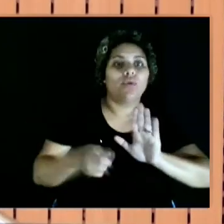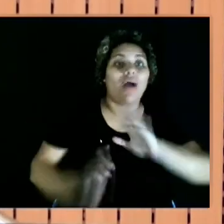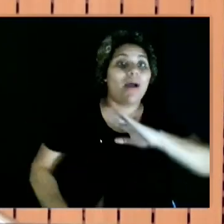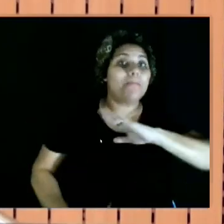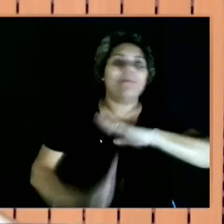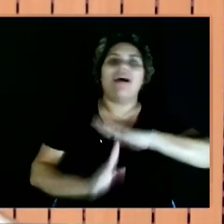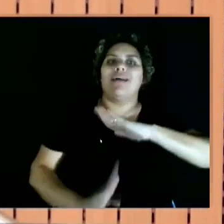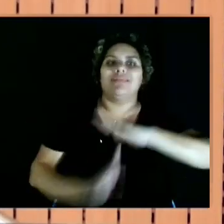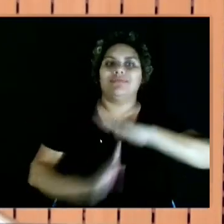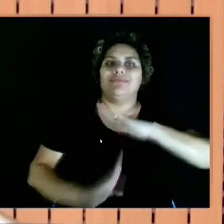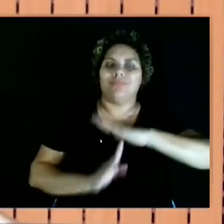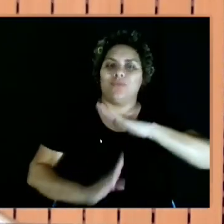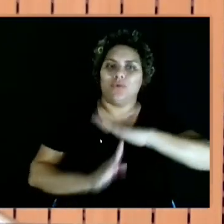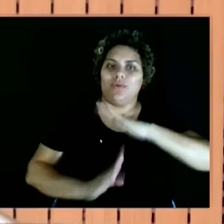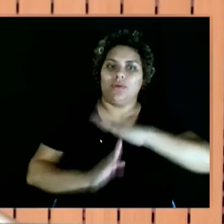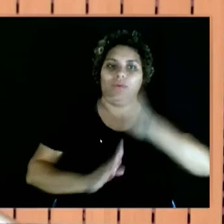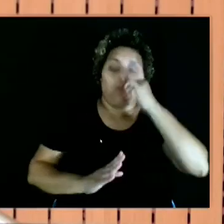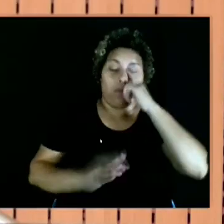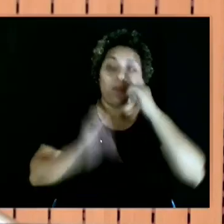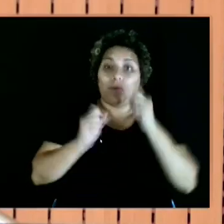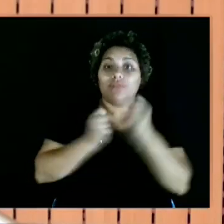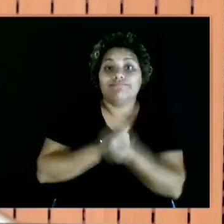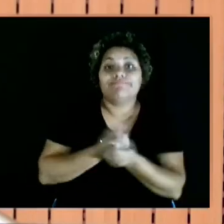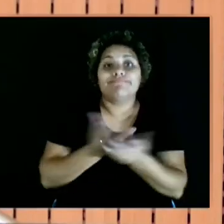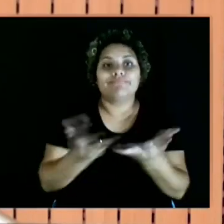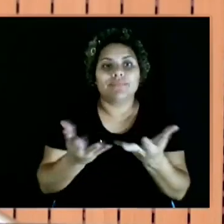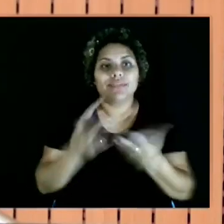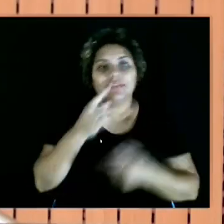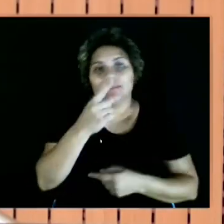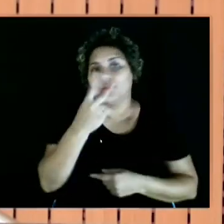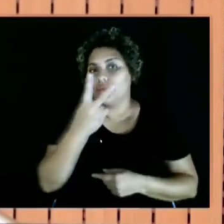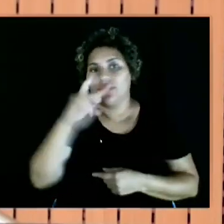pode ser distribuído são 120